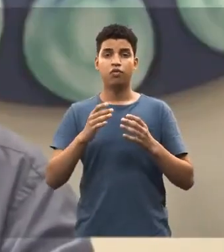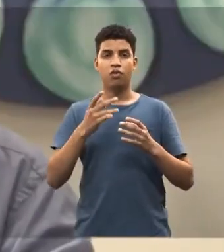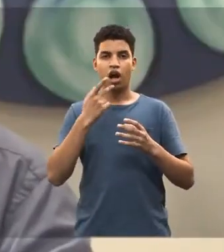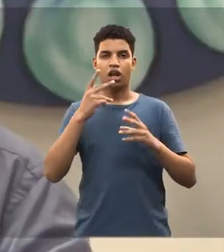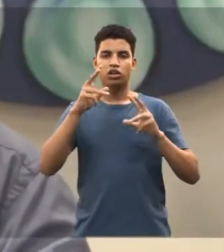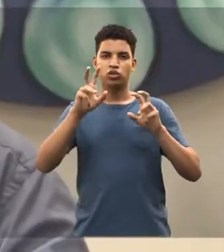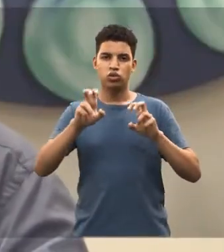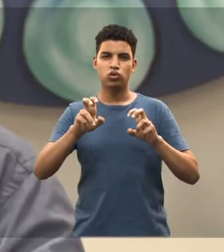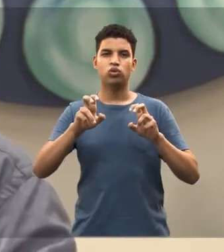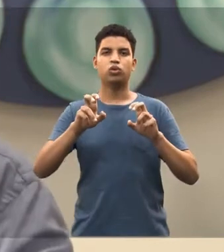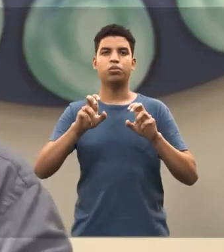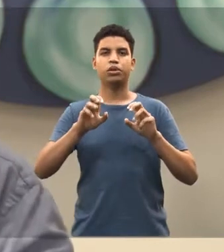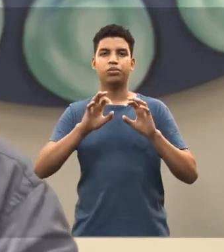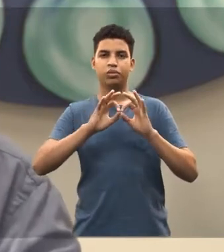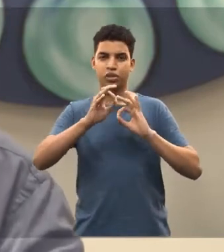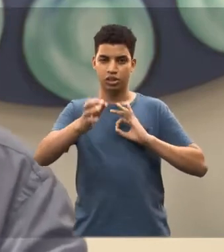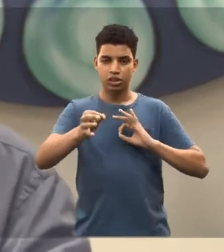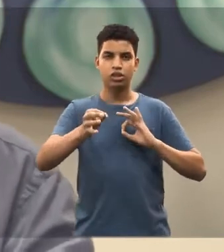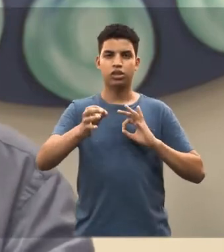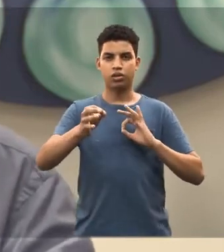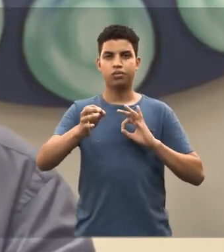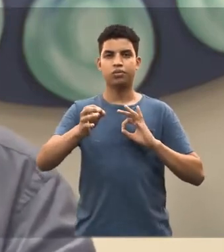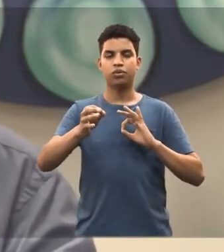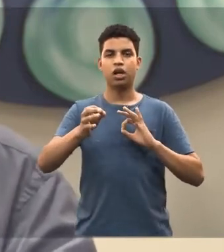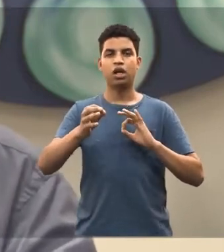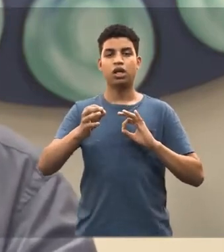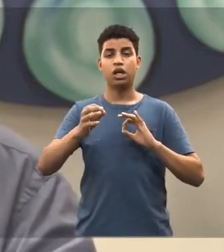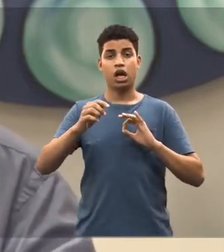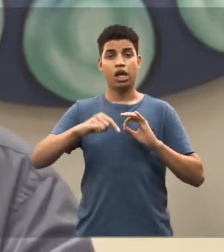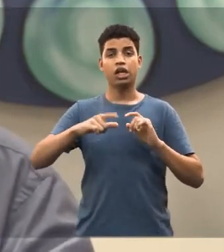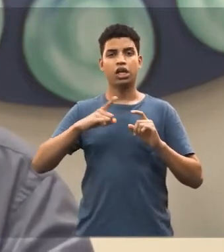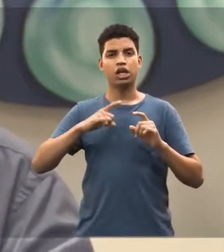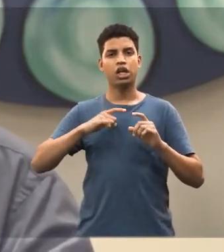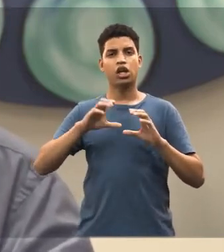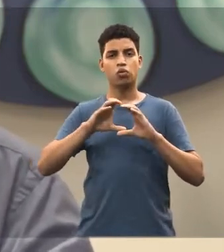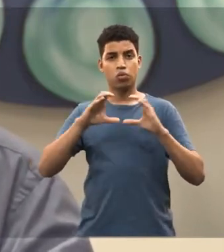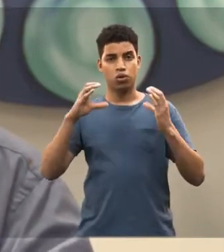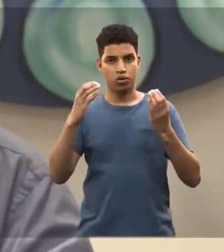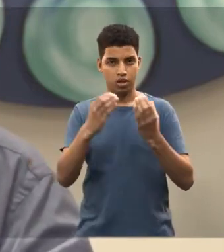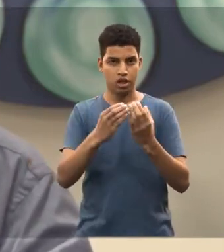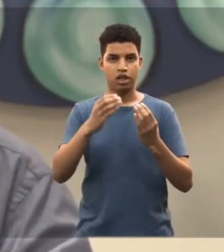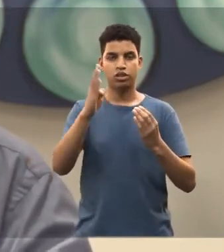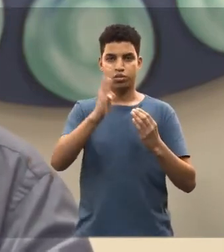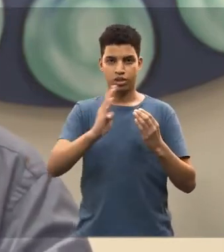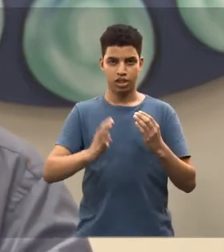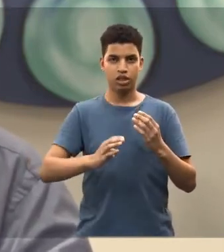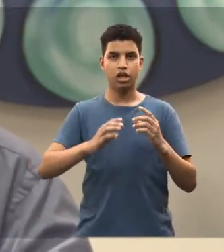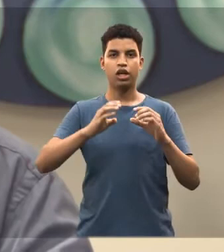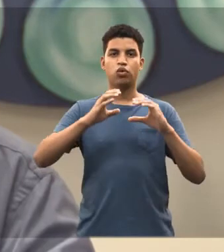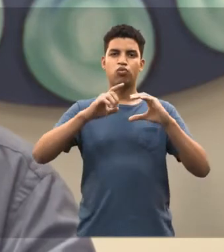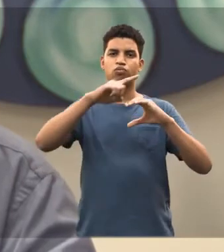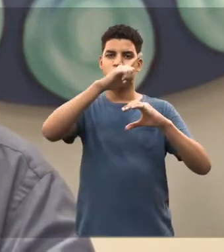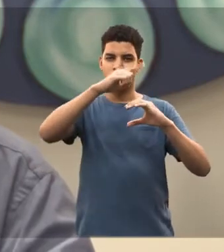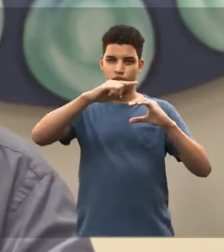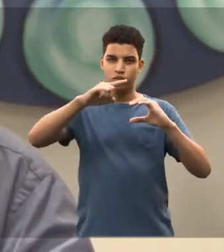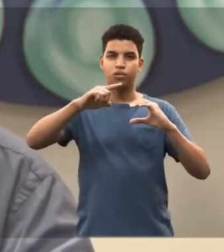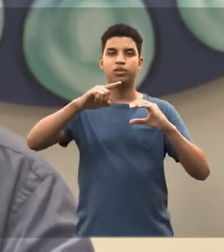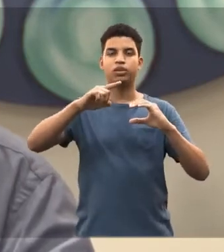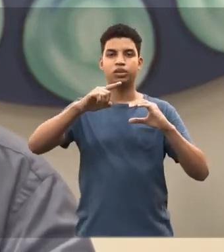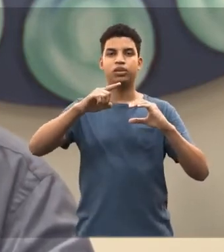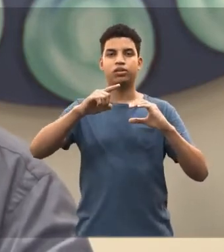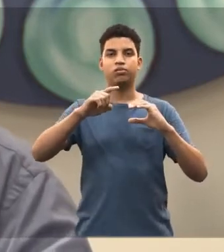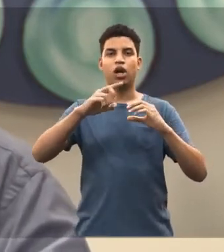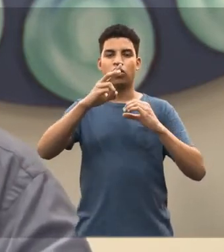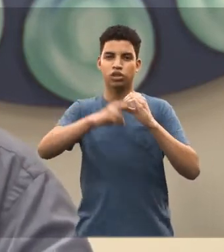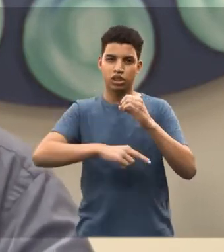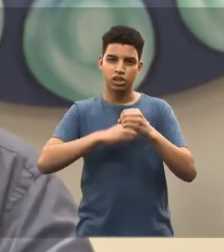disso, quando a gente fala de extensão, e eu falei do reflexo da pesquisa, temos um congresso brasileiro de educação